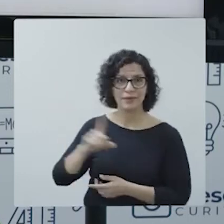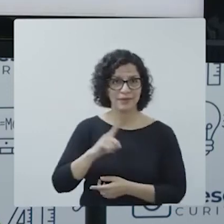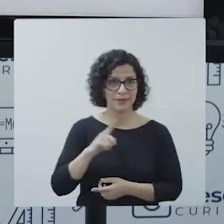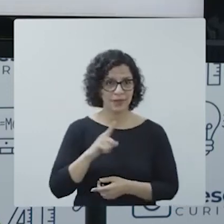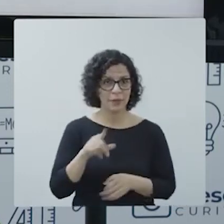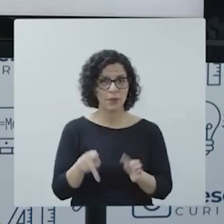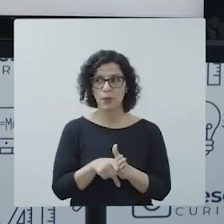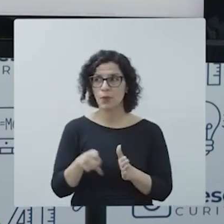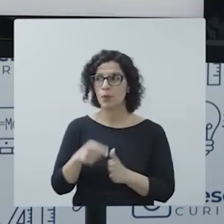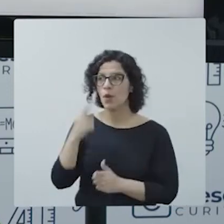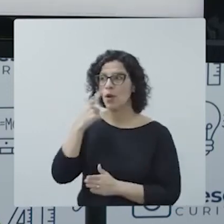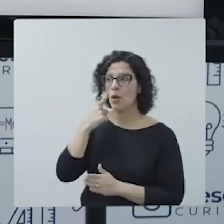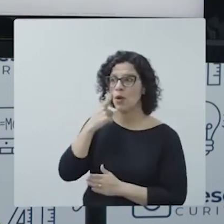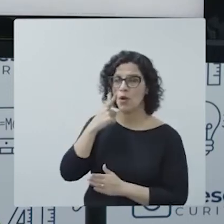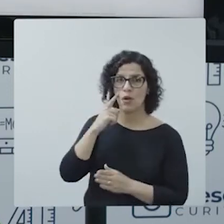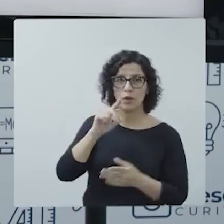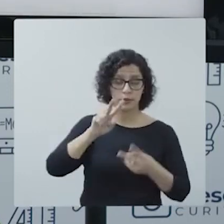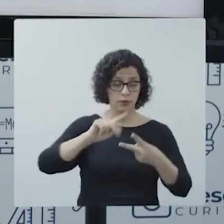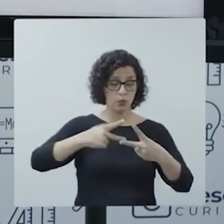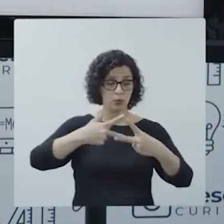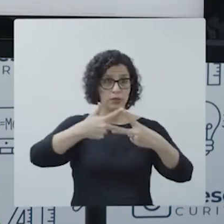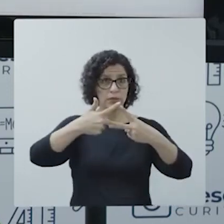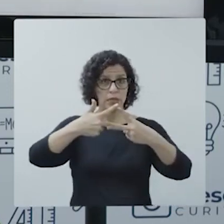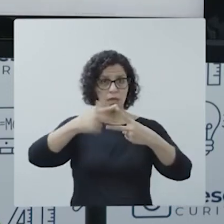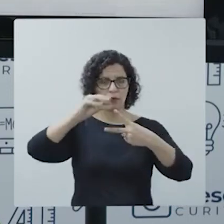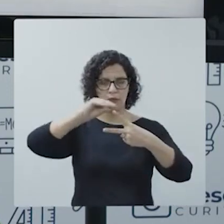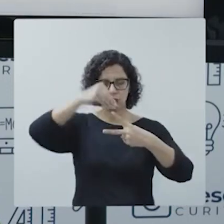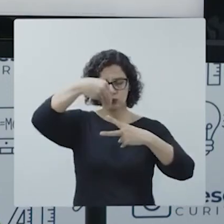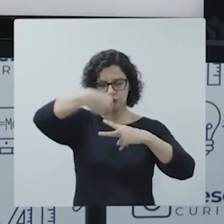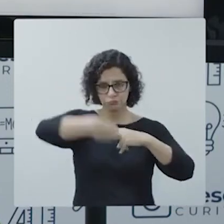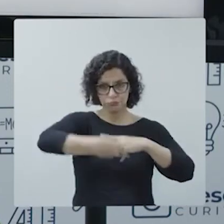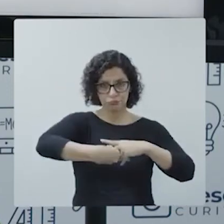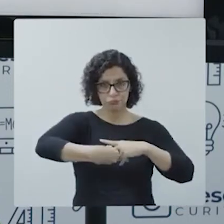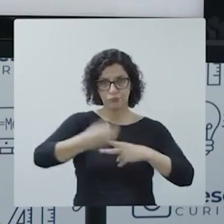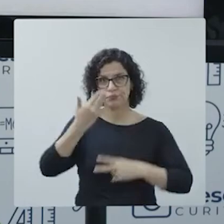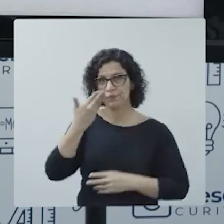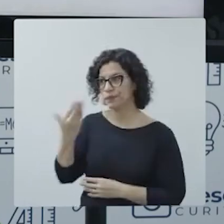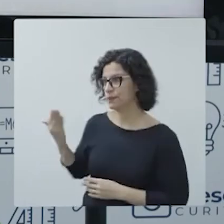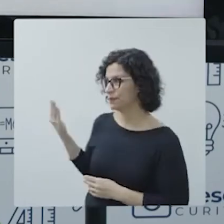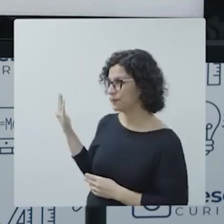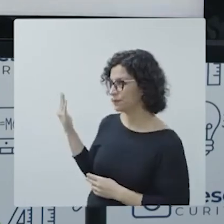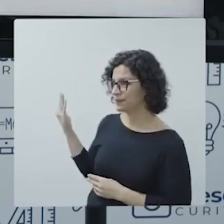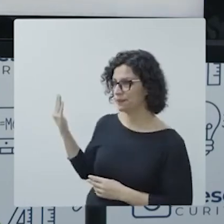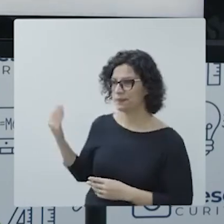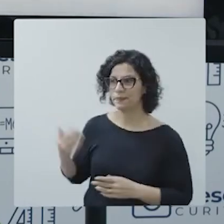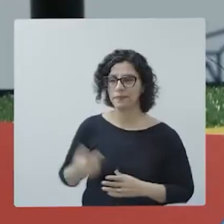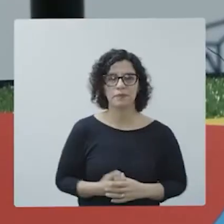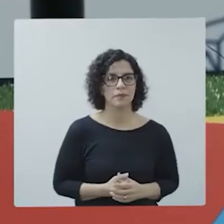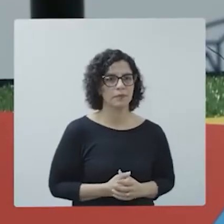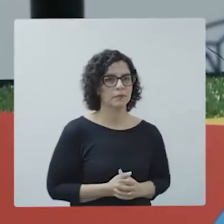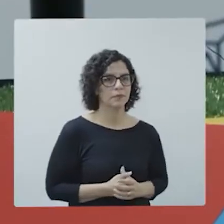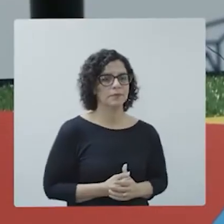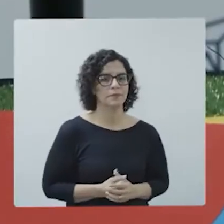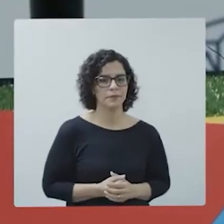do triângulo e vai levar aqui para baixo. Olhem lá.